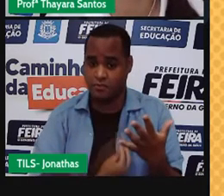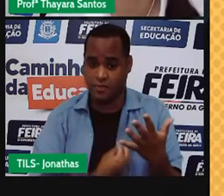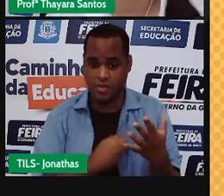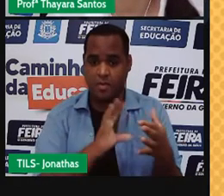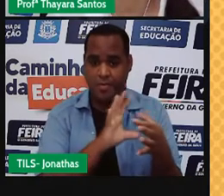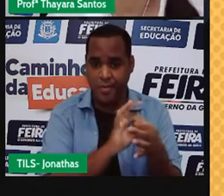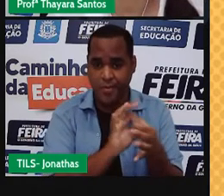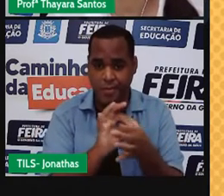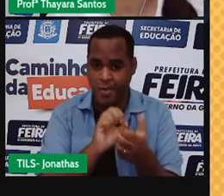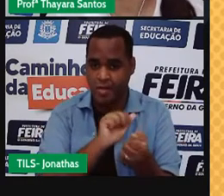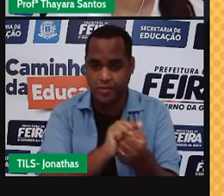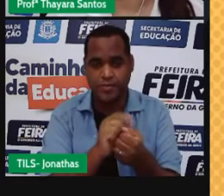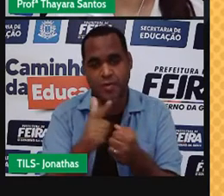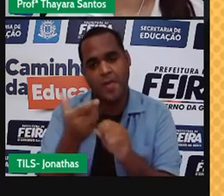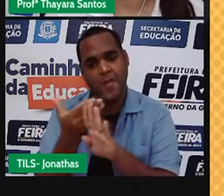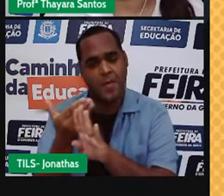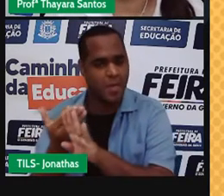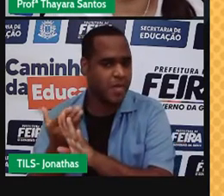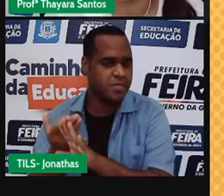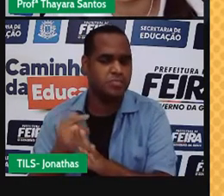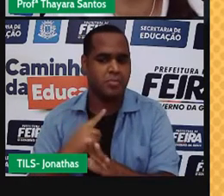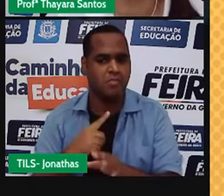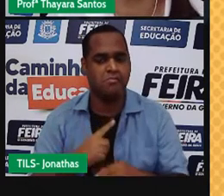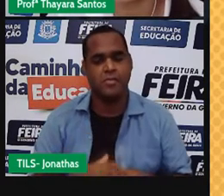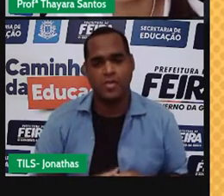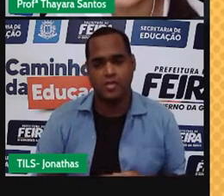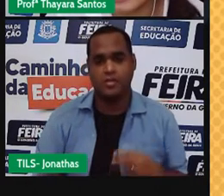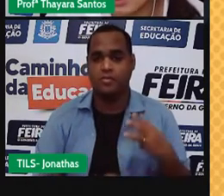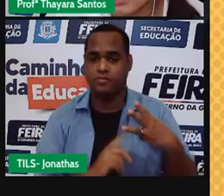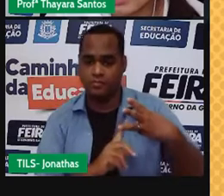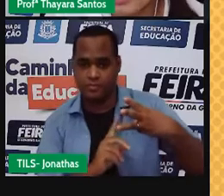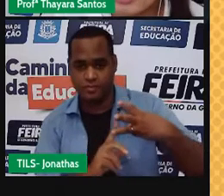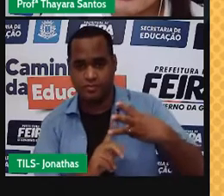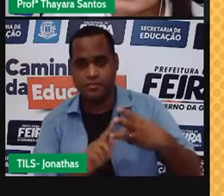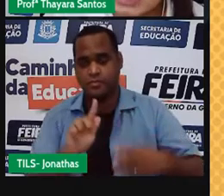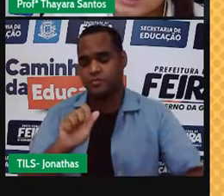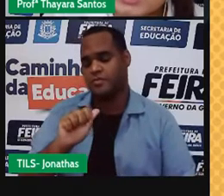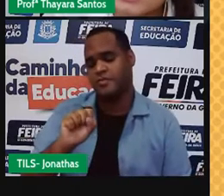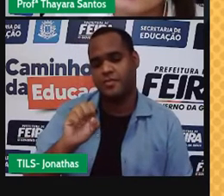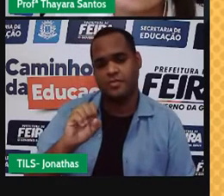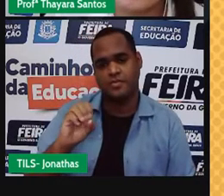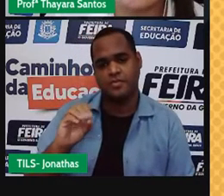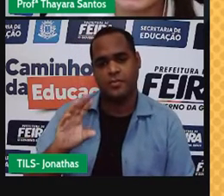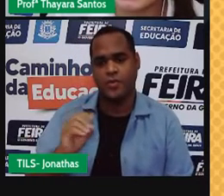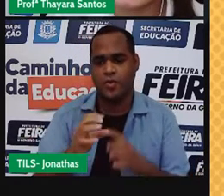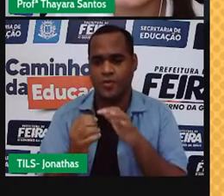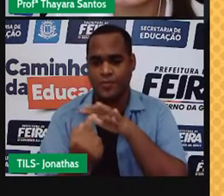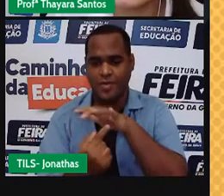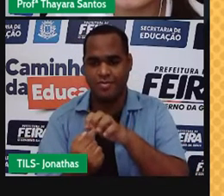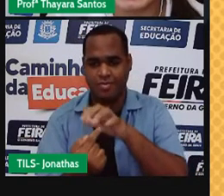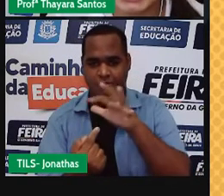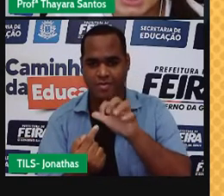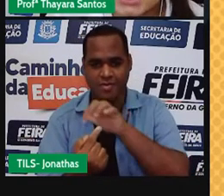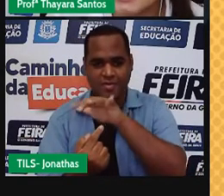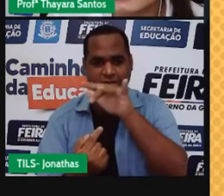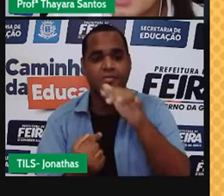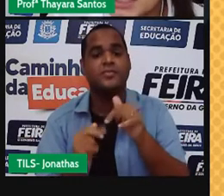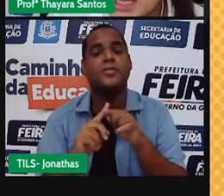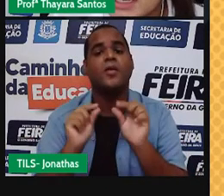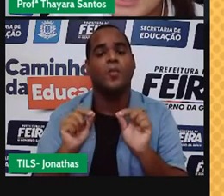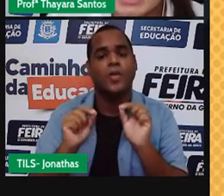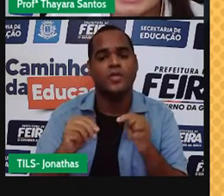fixa agora vamos prestar do gasoso no estado gasoso o que vão formar essa